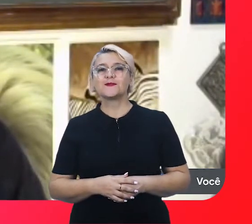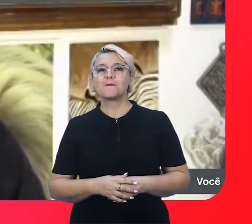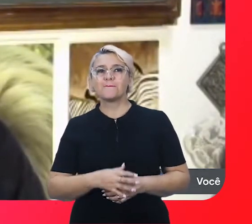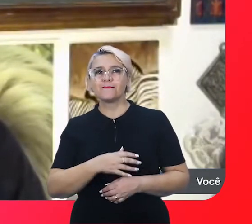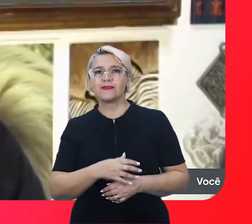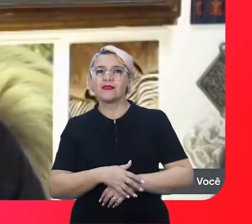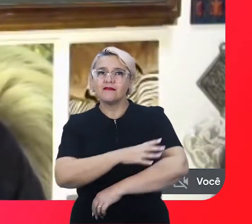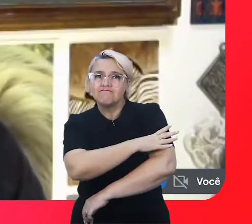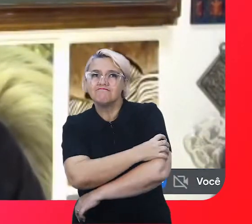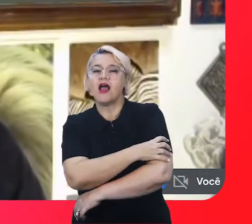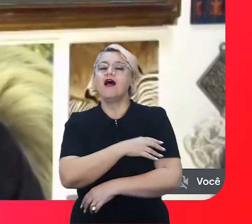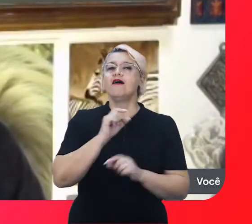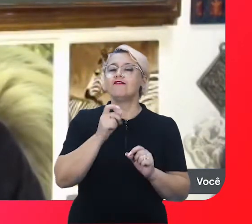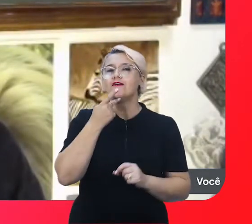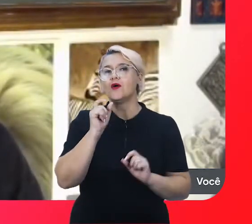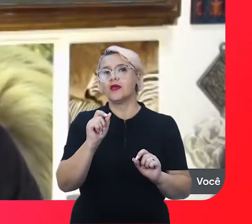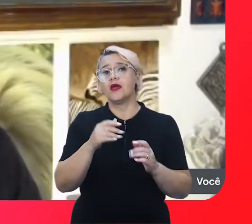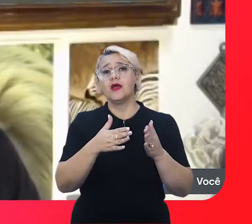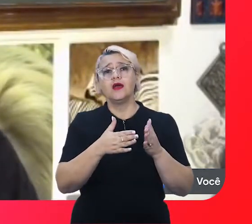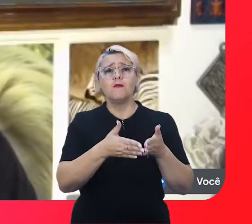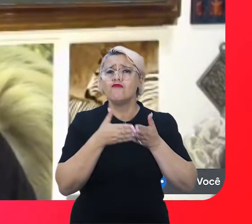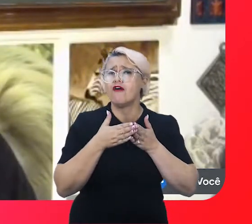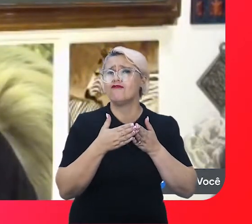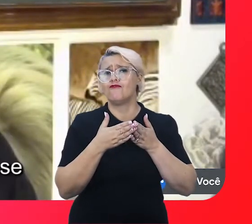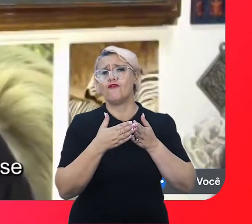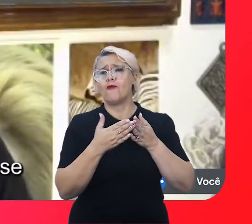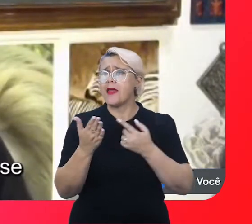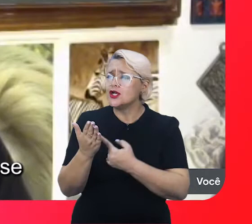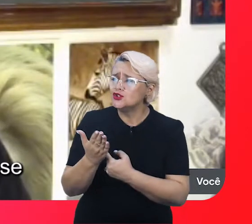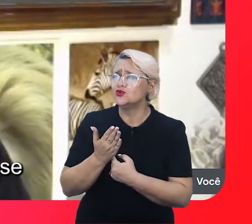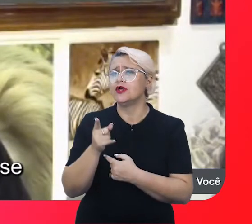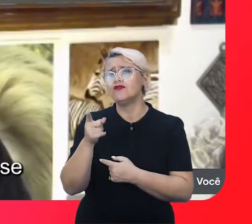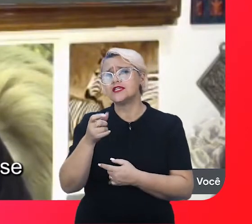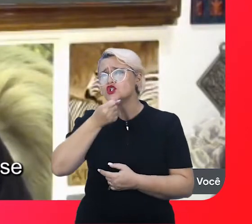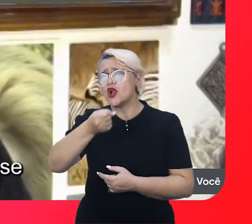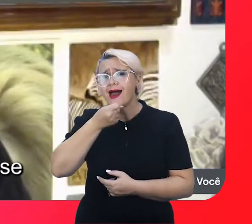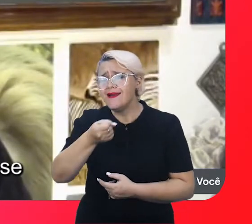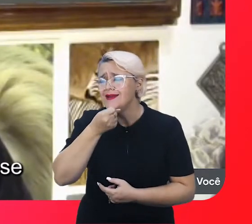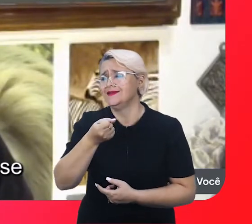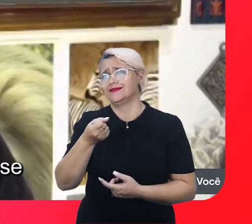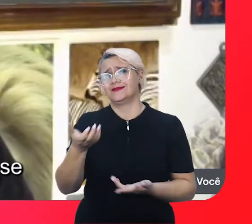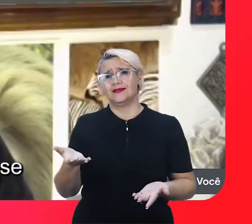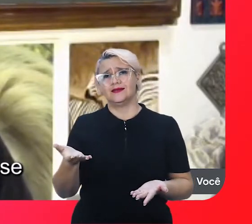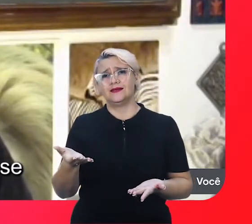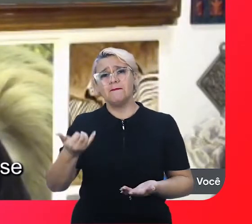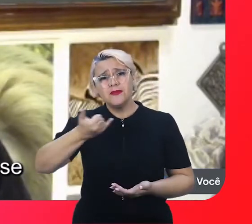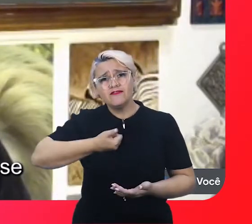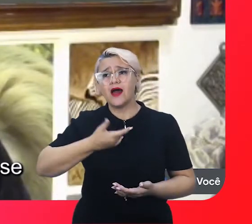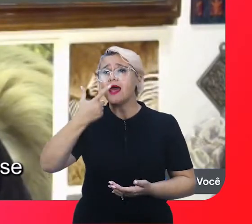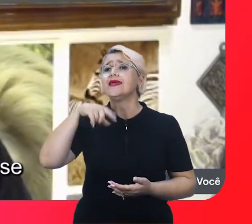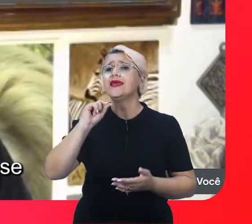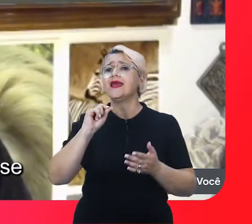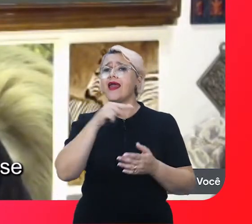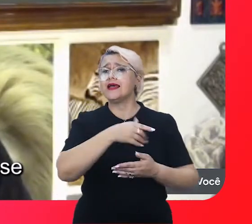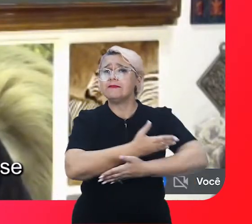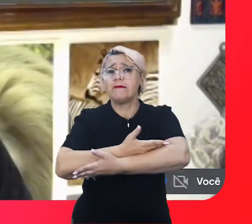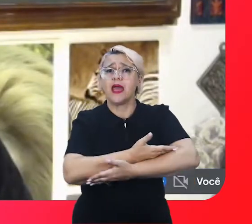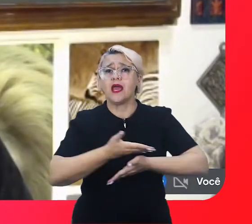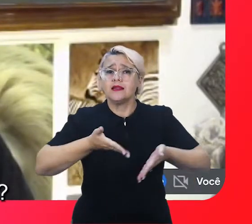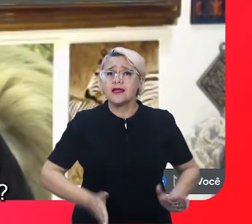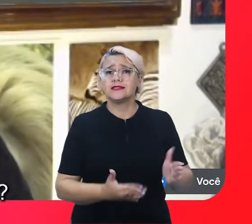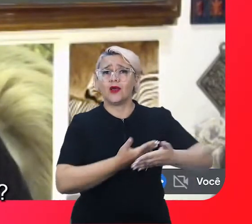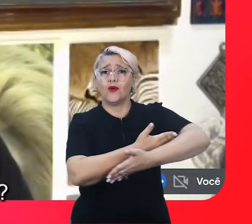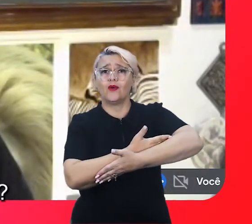eu falei assim, ela falou, por favor, me ajuda, você que é jornalista, me diz quem é esse bebê que